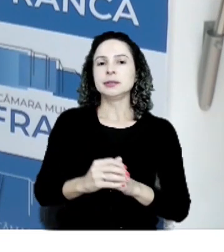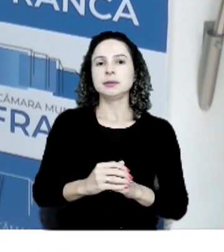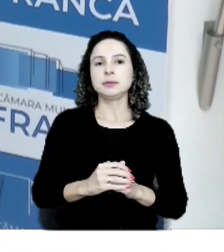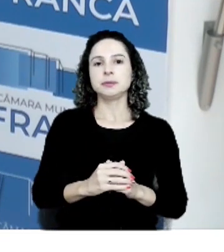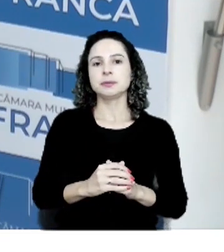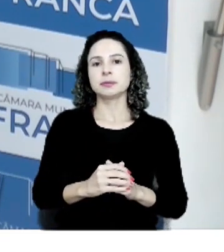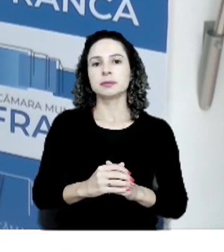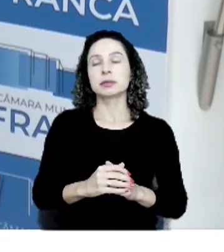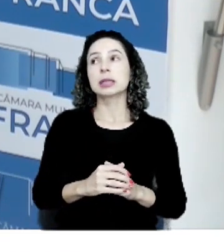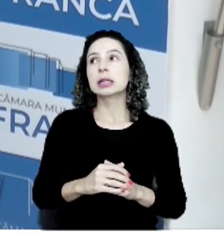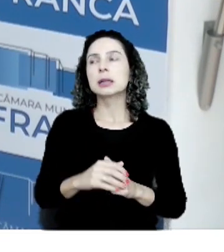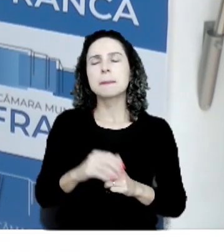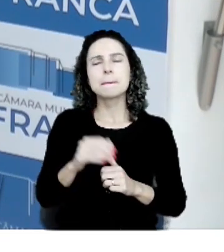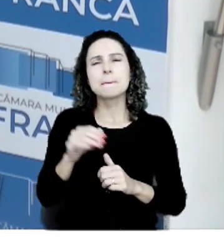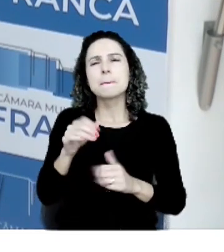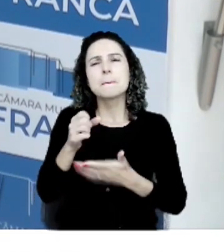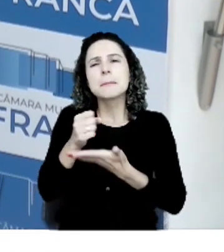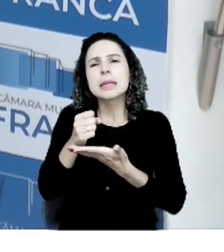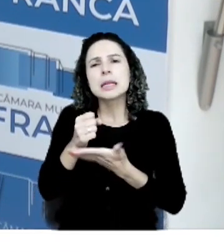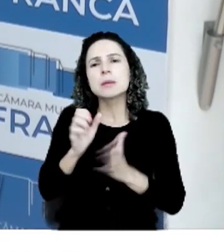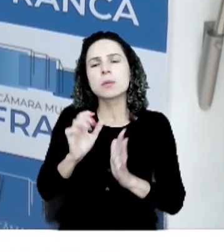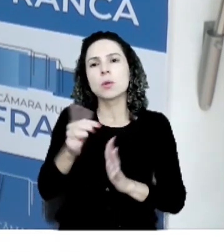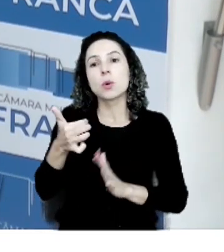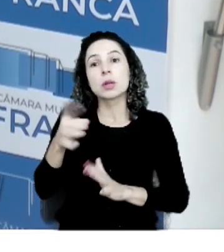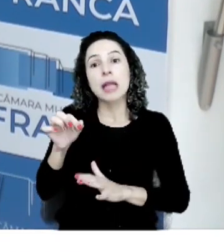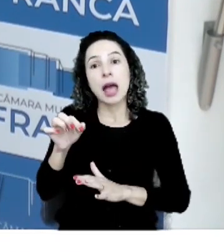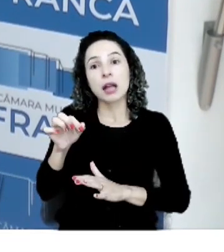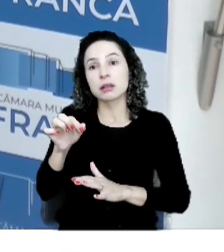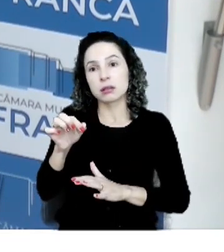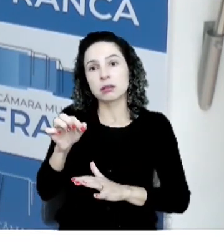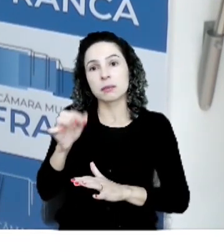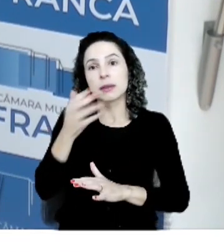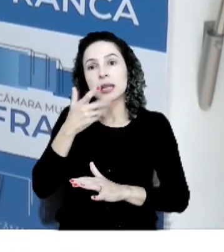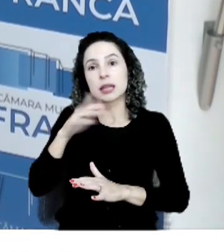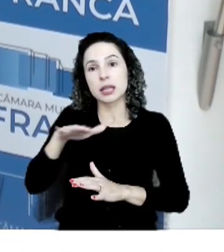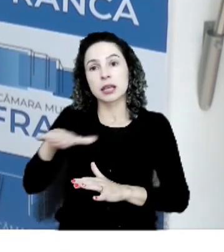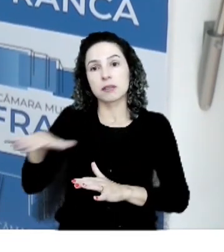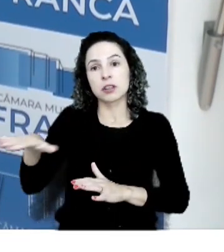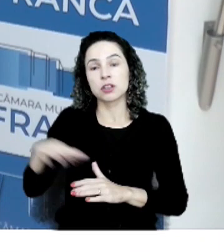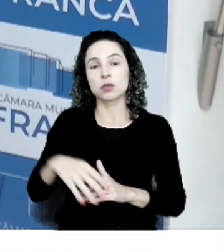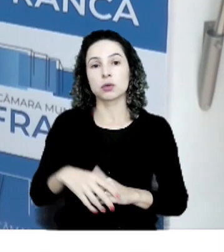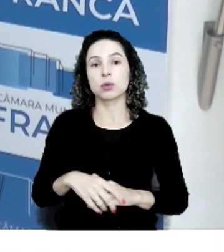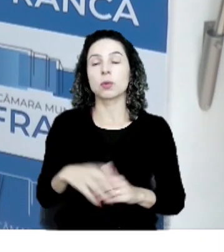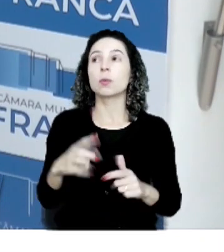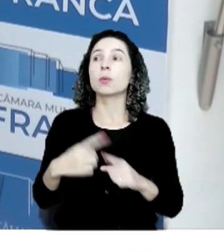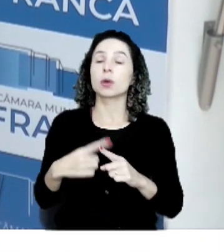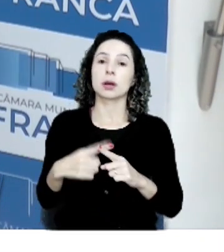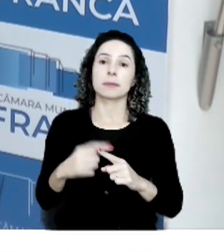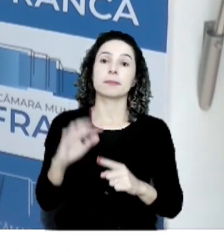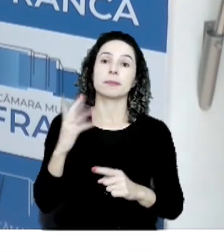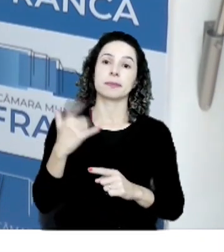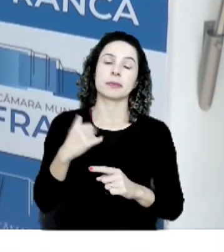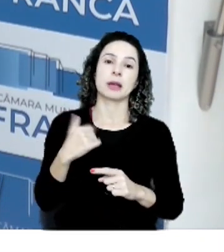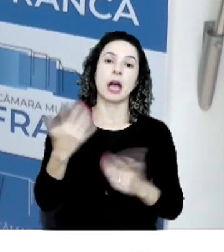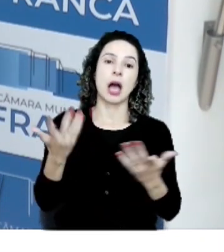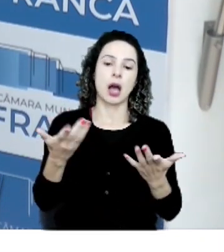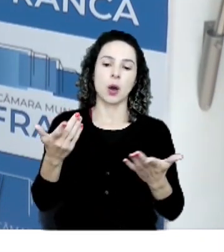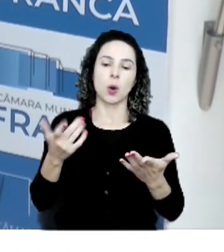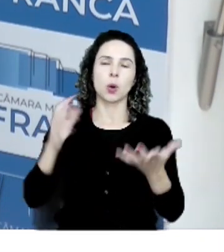No mínimo, 10 leitos para o infantil. O que está acontecendo? Com a mudança de